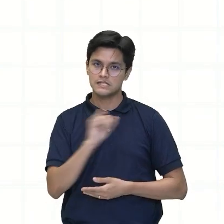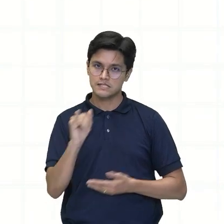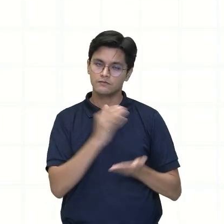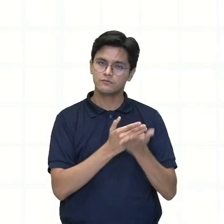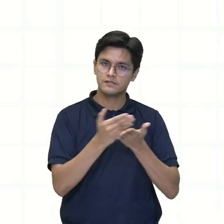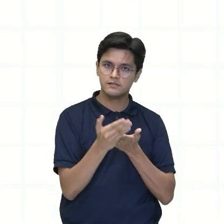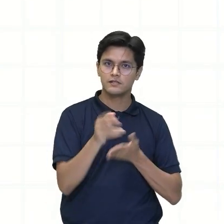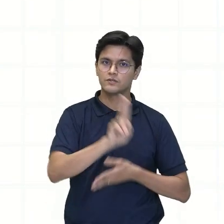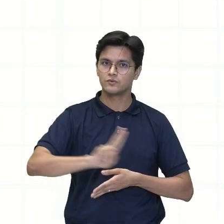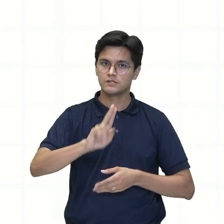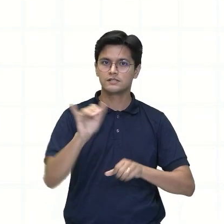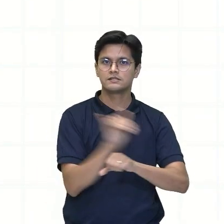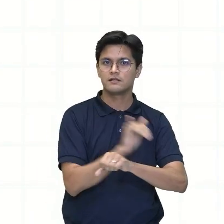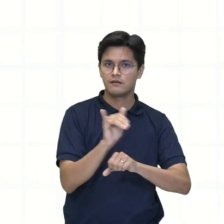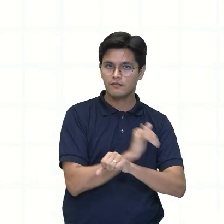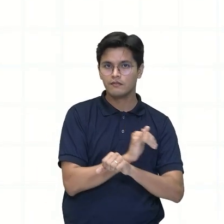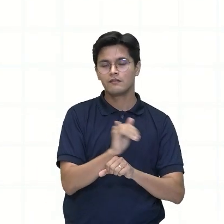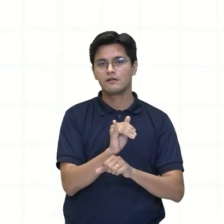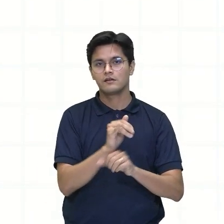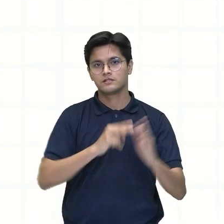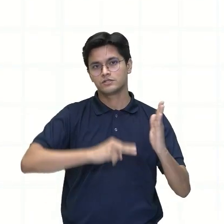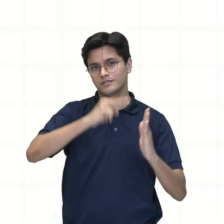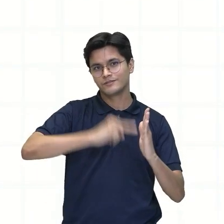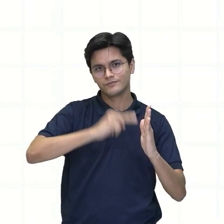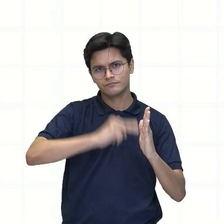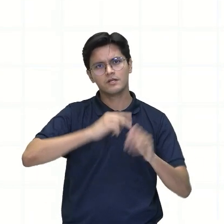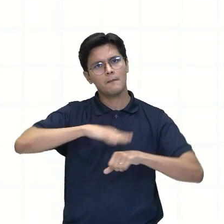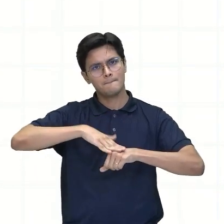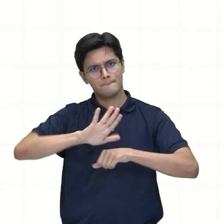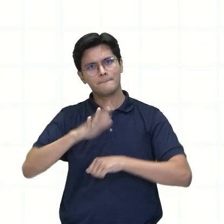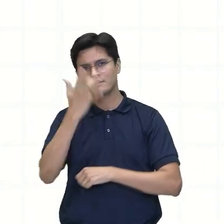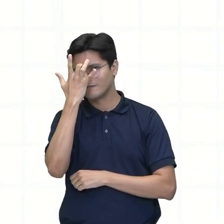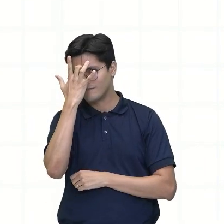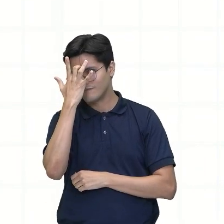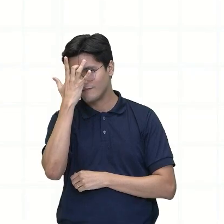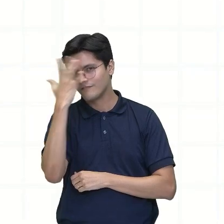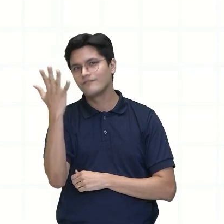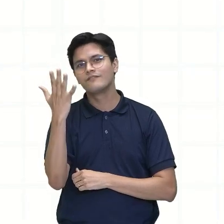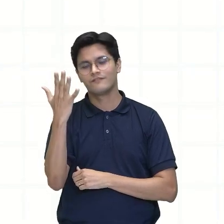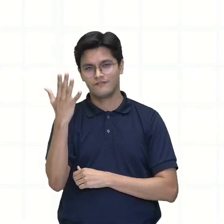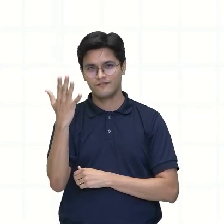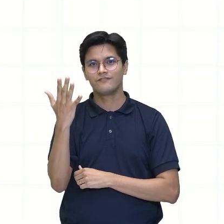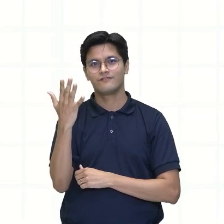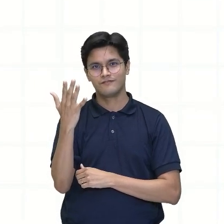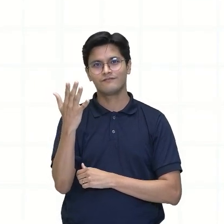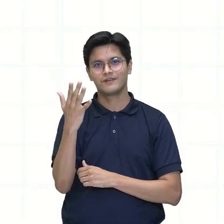essas técnicas, não fica tão difícil fazer esse tipo de